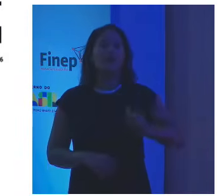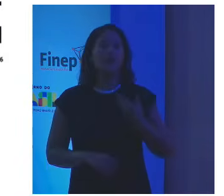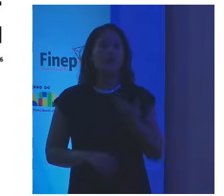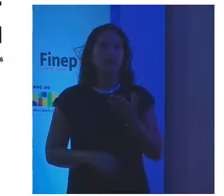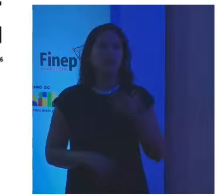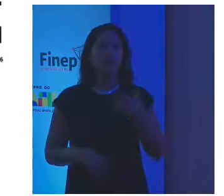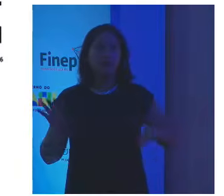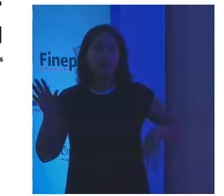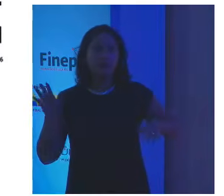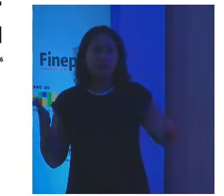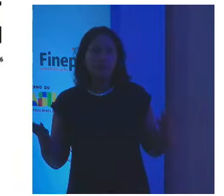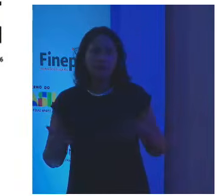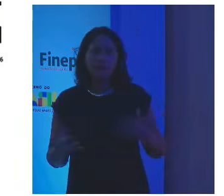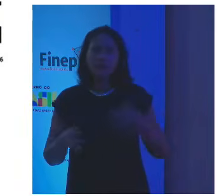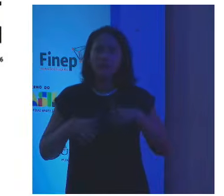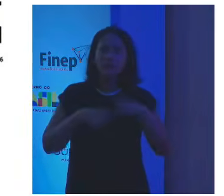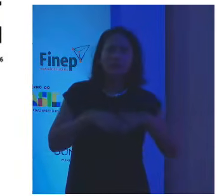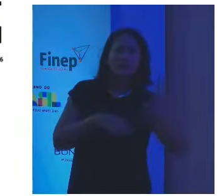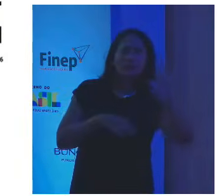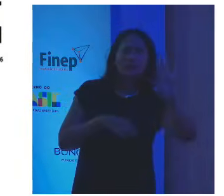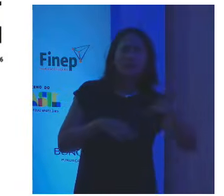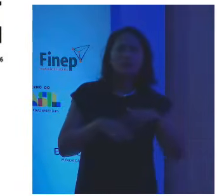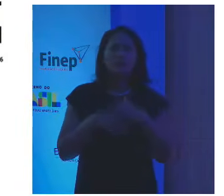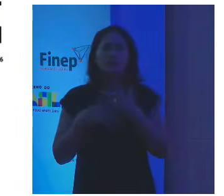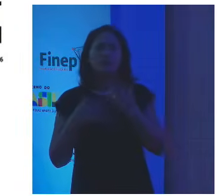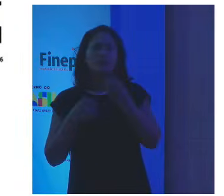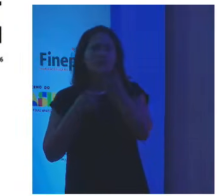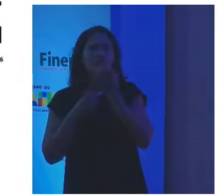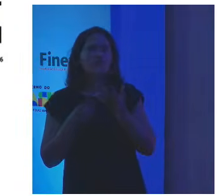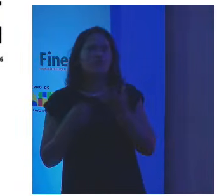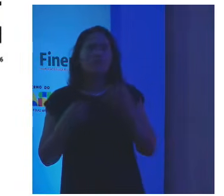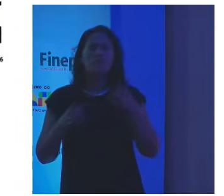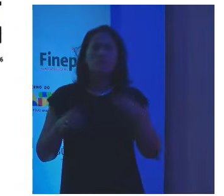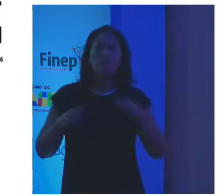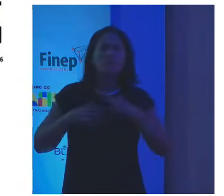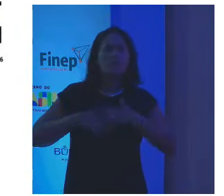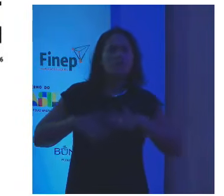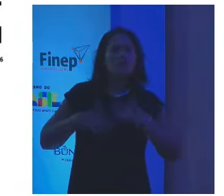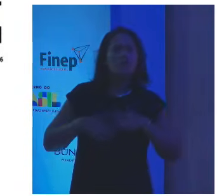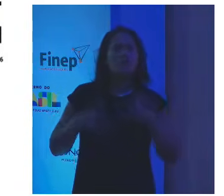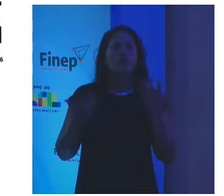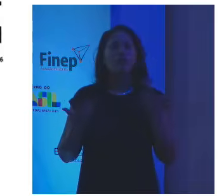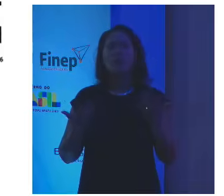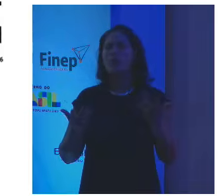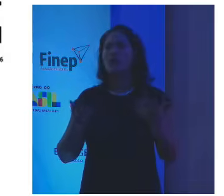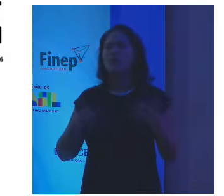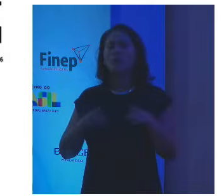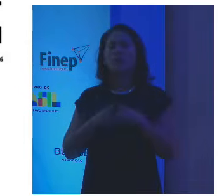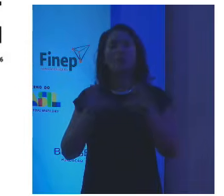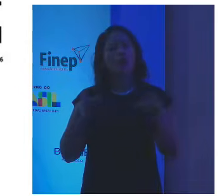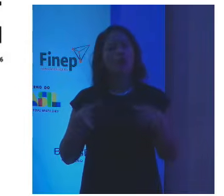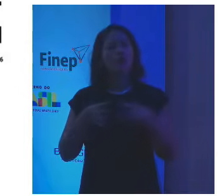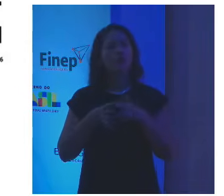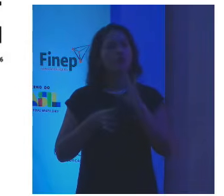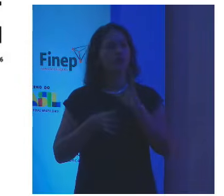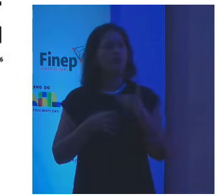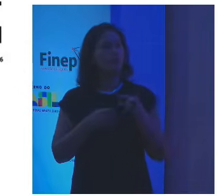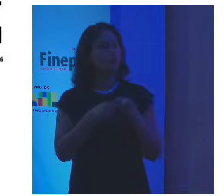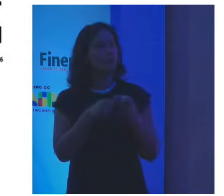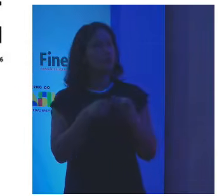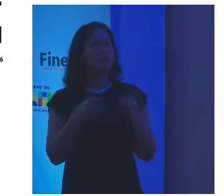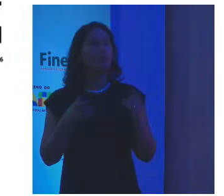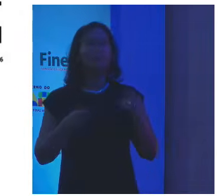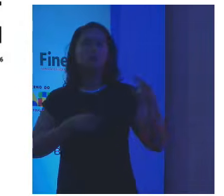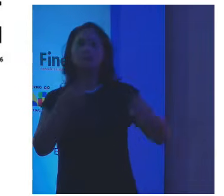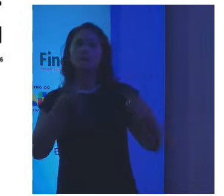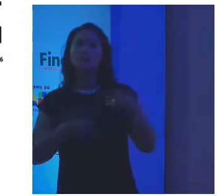Eu vou para a praia hoje, vai ter ressaca, ou decisões coletivas, a gente vai implementar o BBNJ como, a gente vai fazer